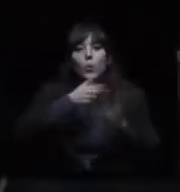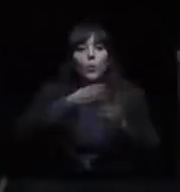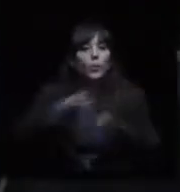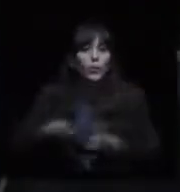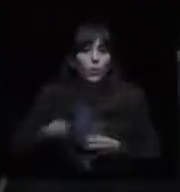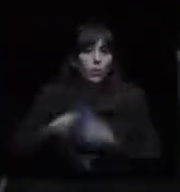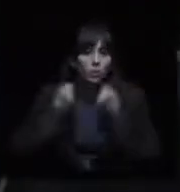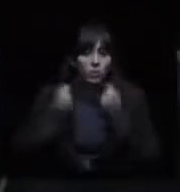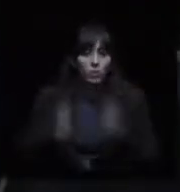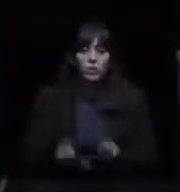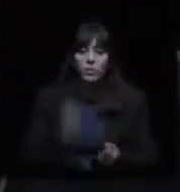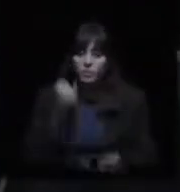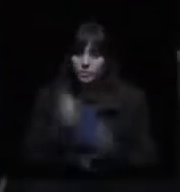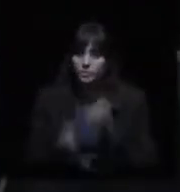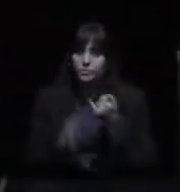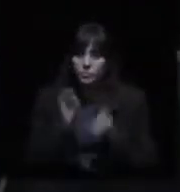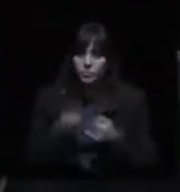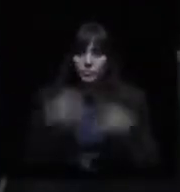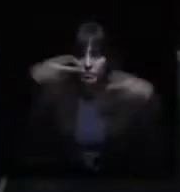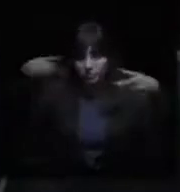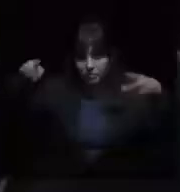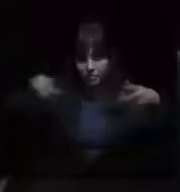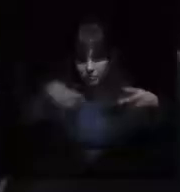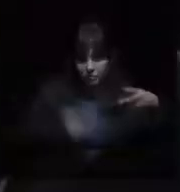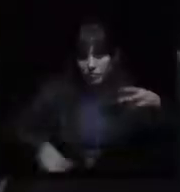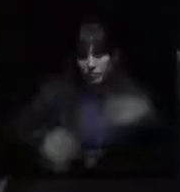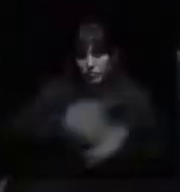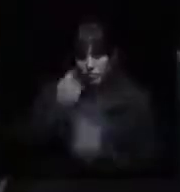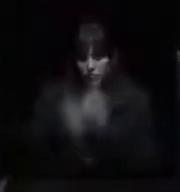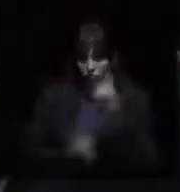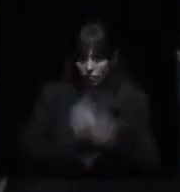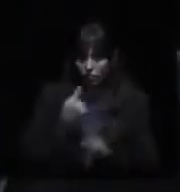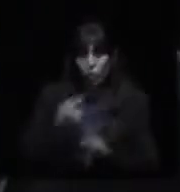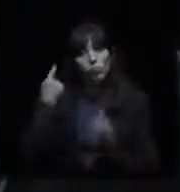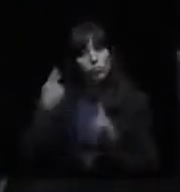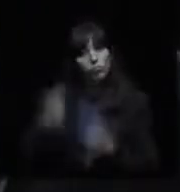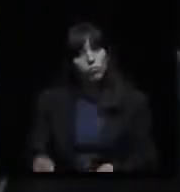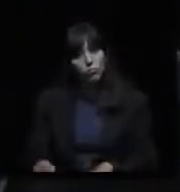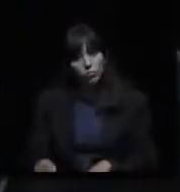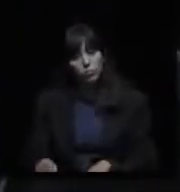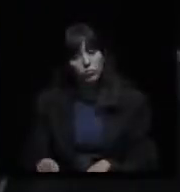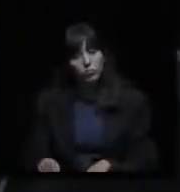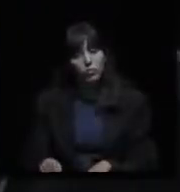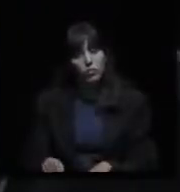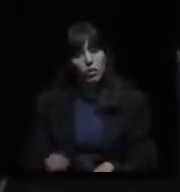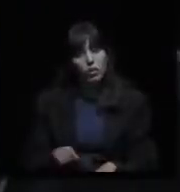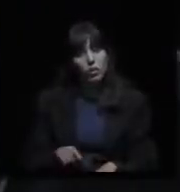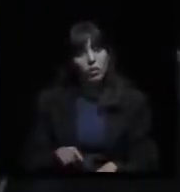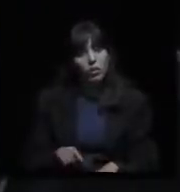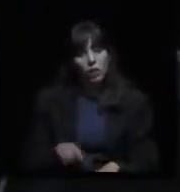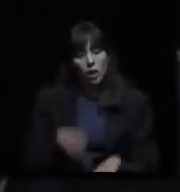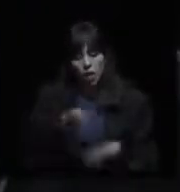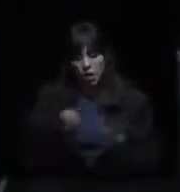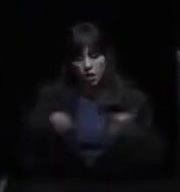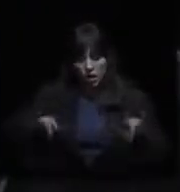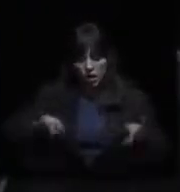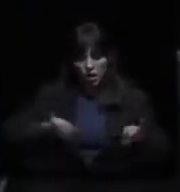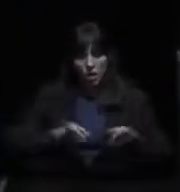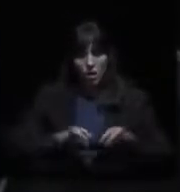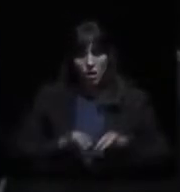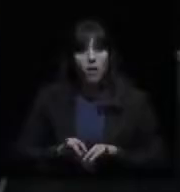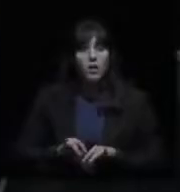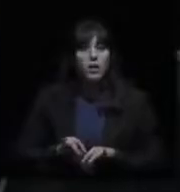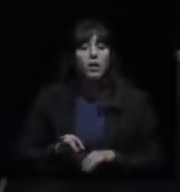mais corremos o sério risco da videovigilância em certos locais se limitar a redistribuir geograficamente a insegurança e o